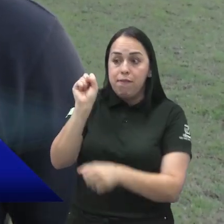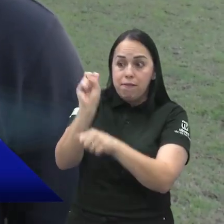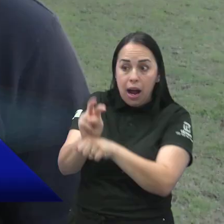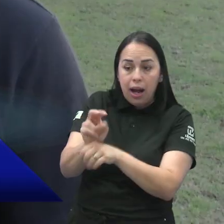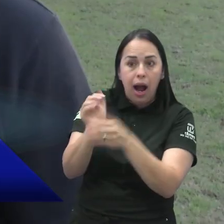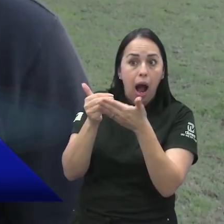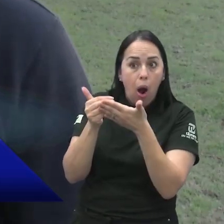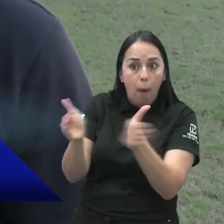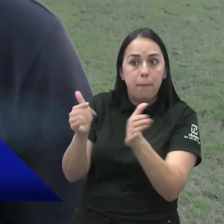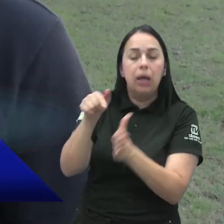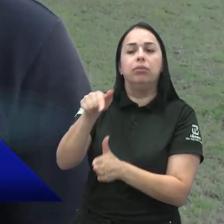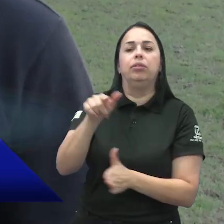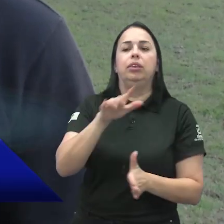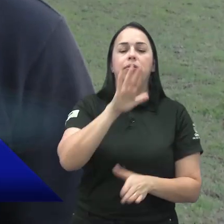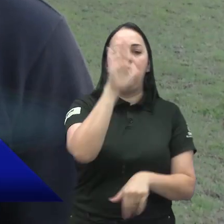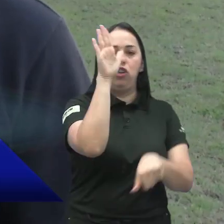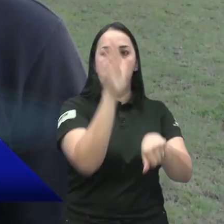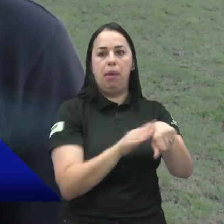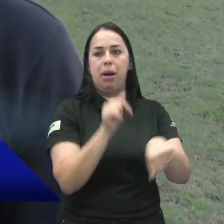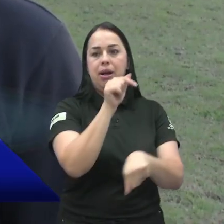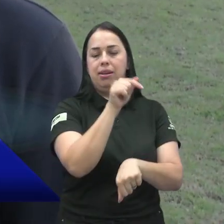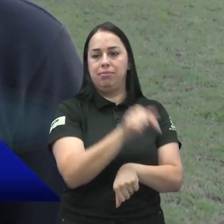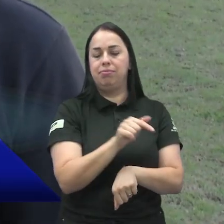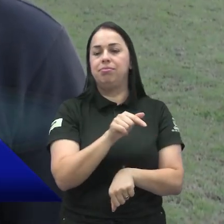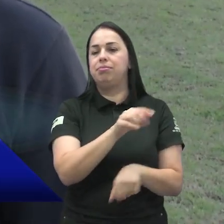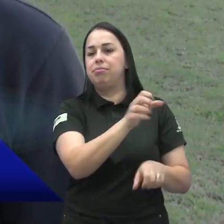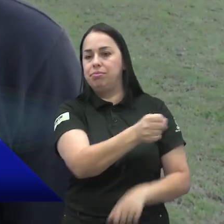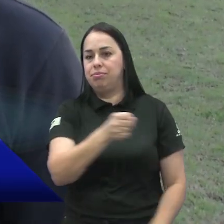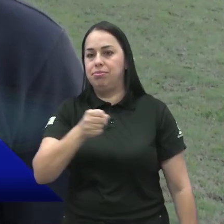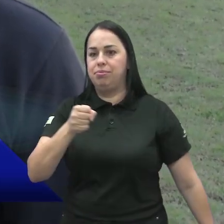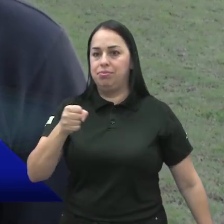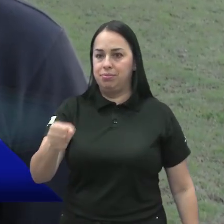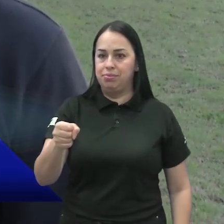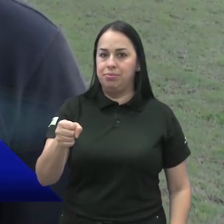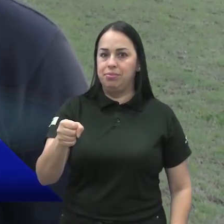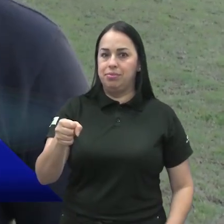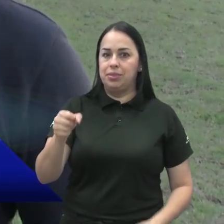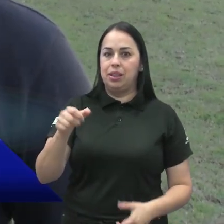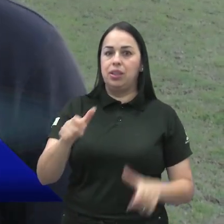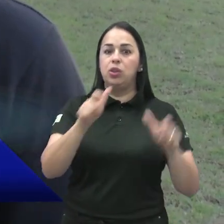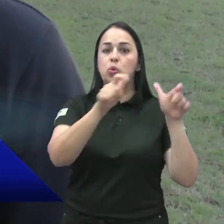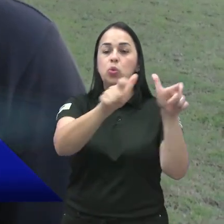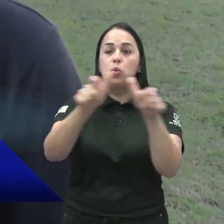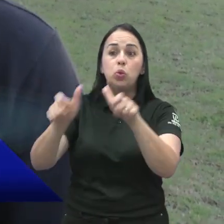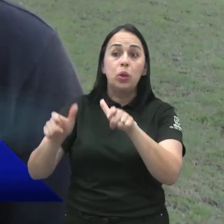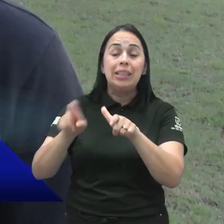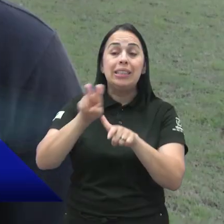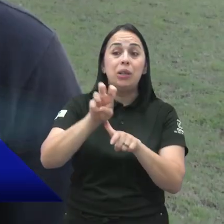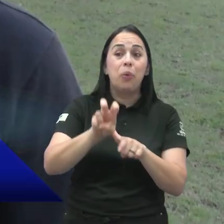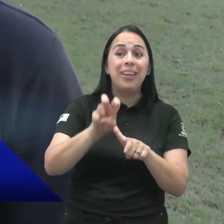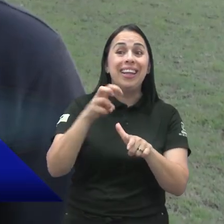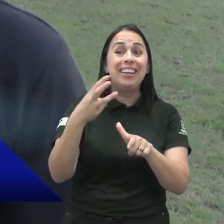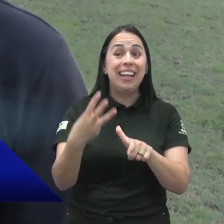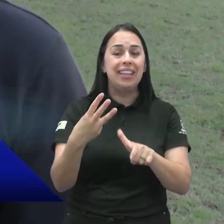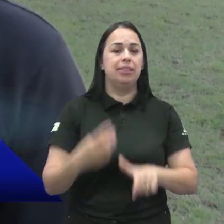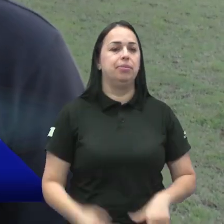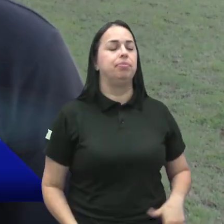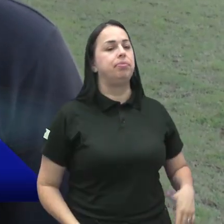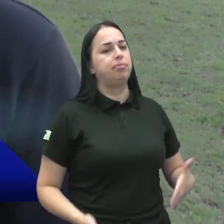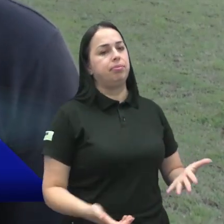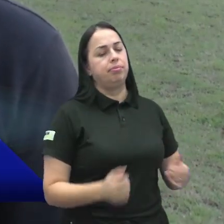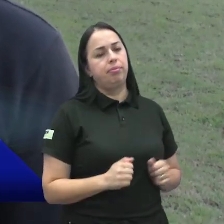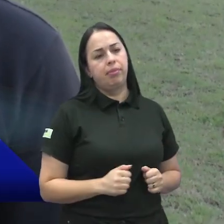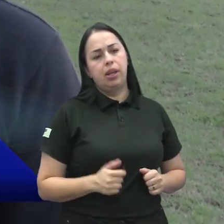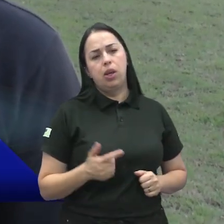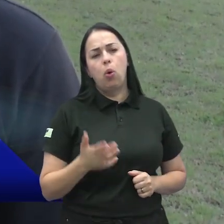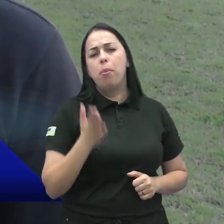vaga, você será chamado para as atividades que a gente desenvolve nos 53 unidades esportivas.